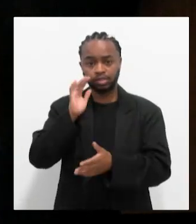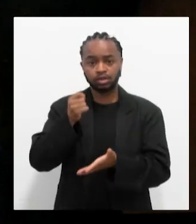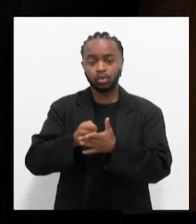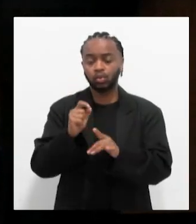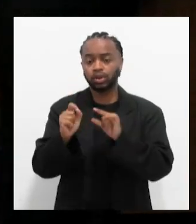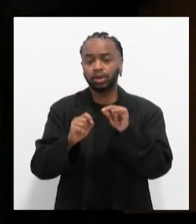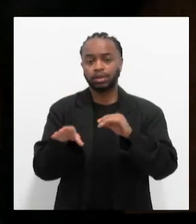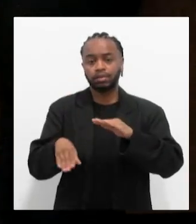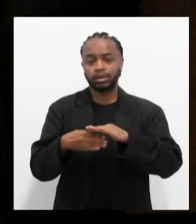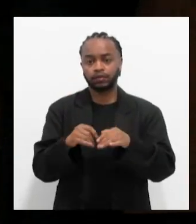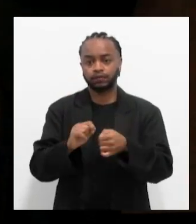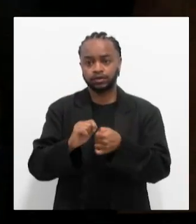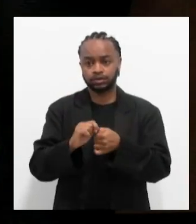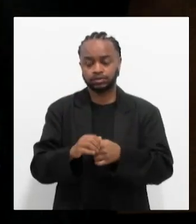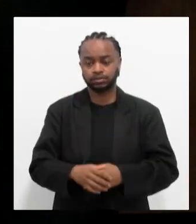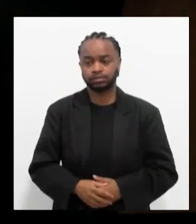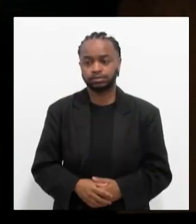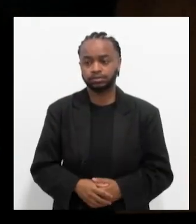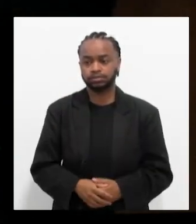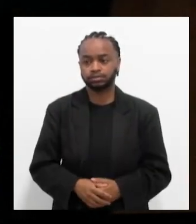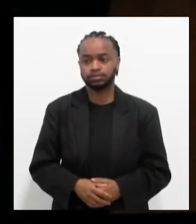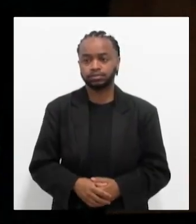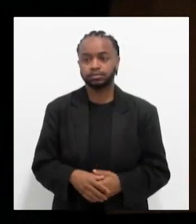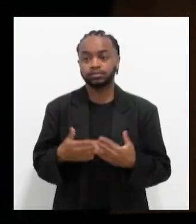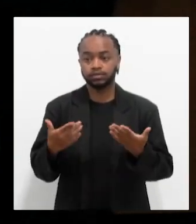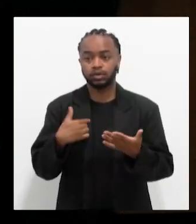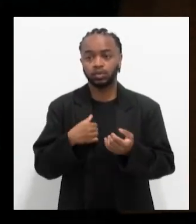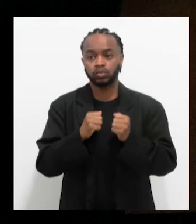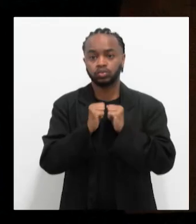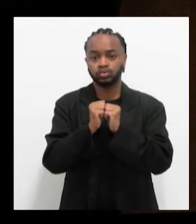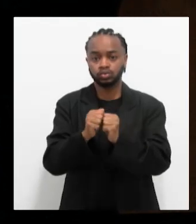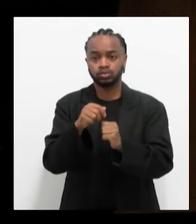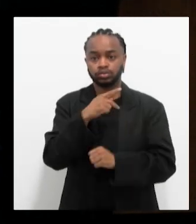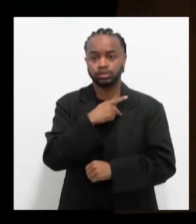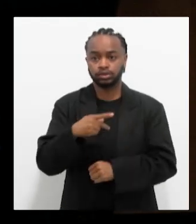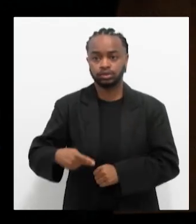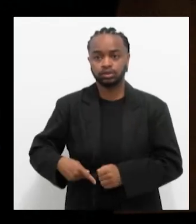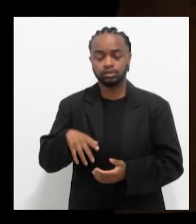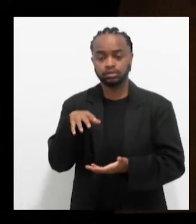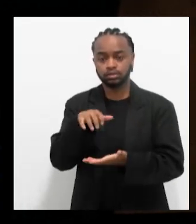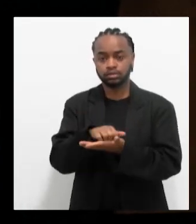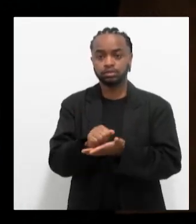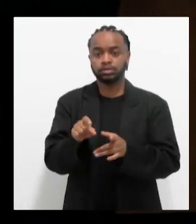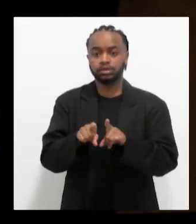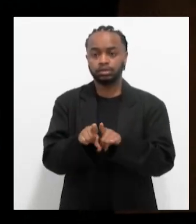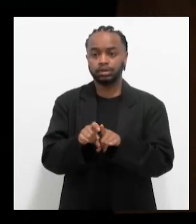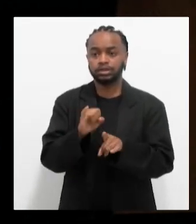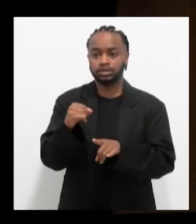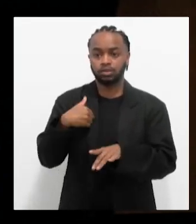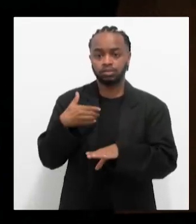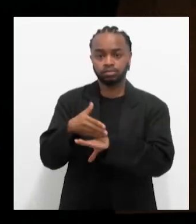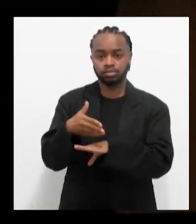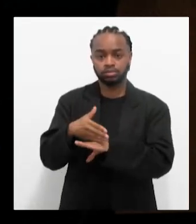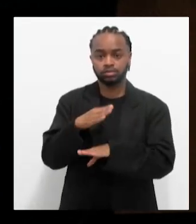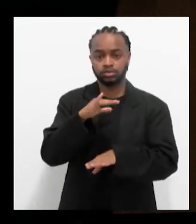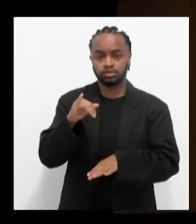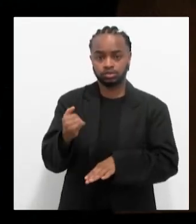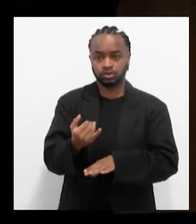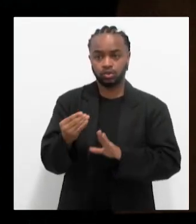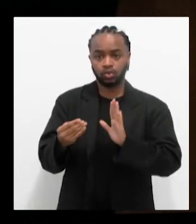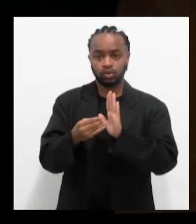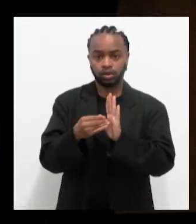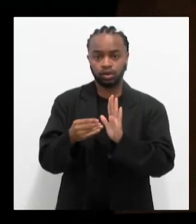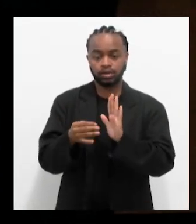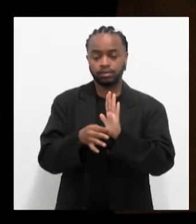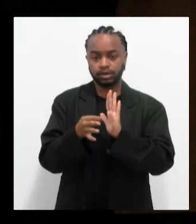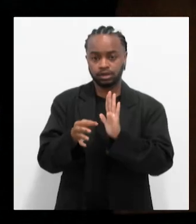vai fazer ou deixar de fazer. Então, vou diligenciar junto à presidência e, enquanto estiver na CCJ dando parecer, sequer